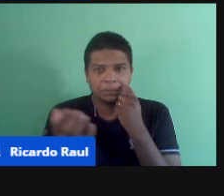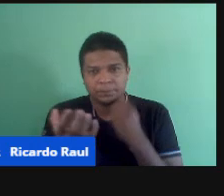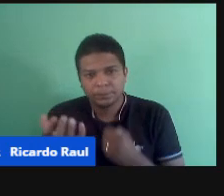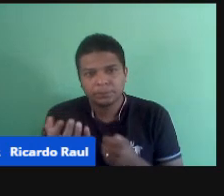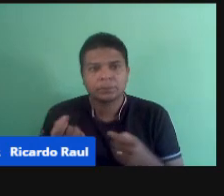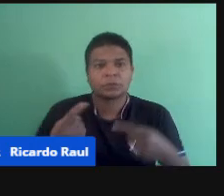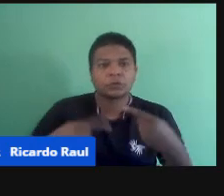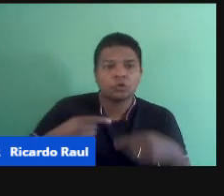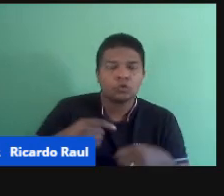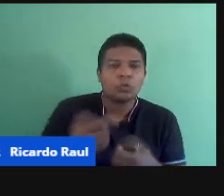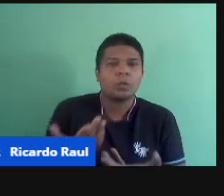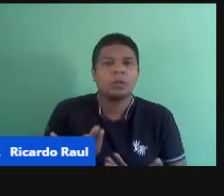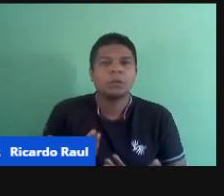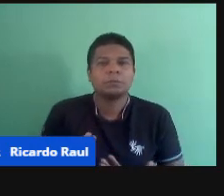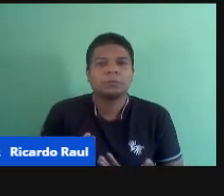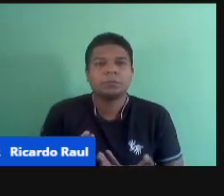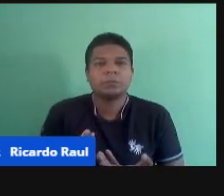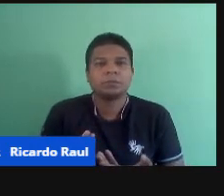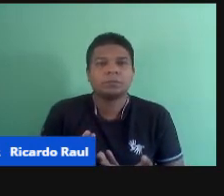isso.